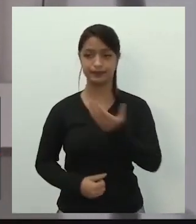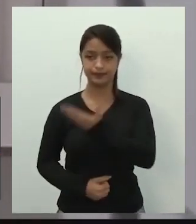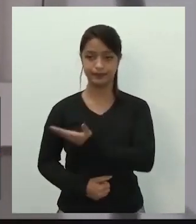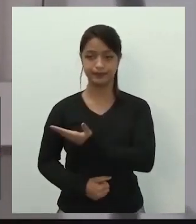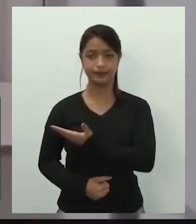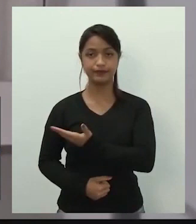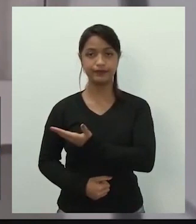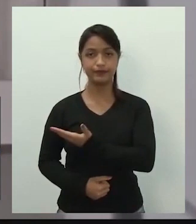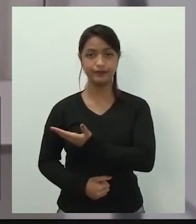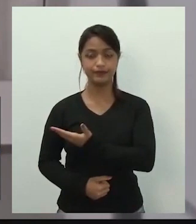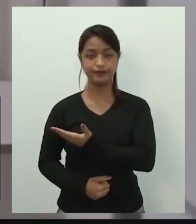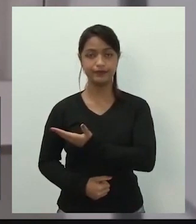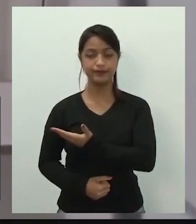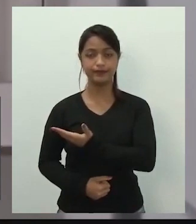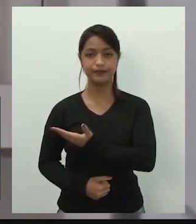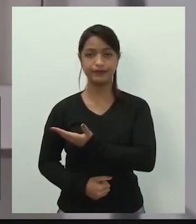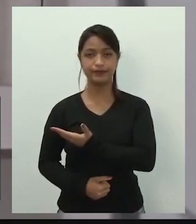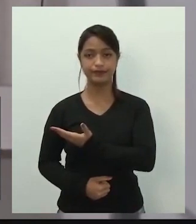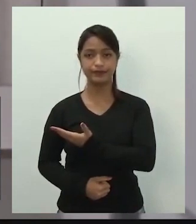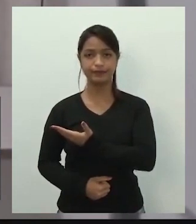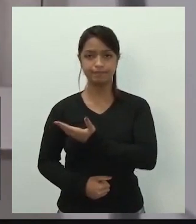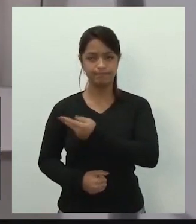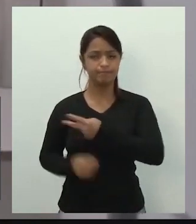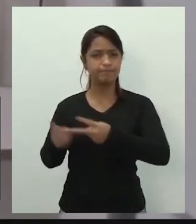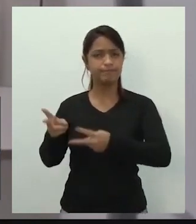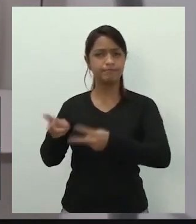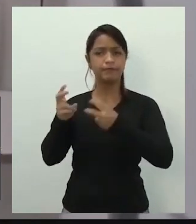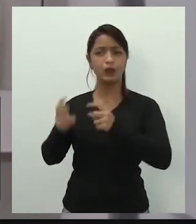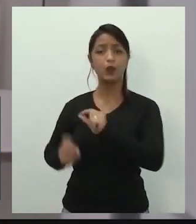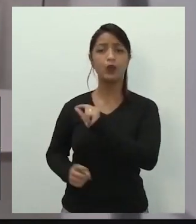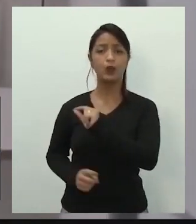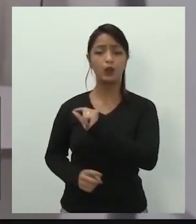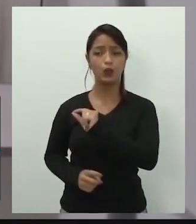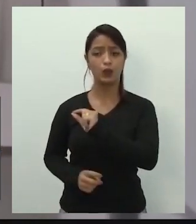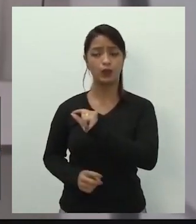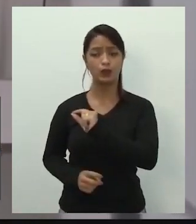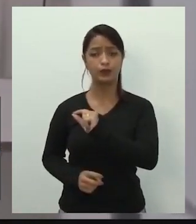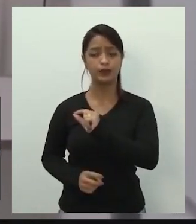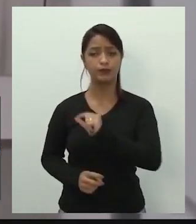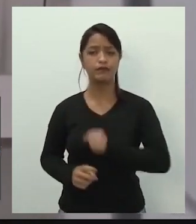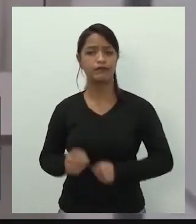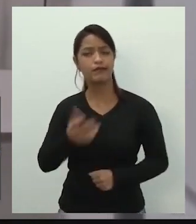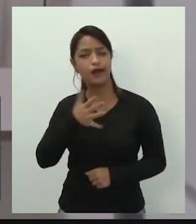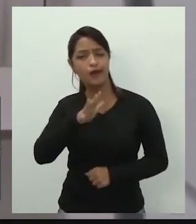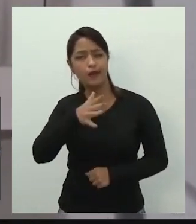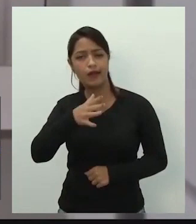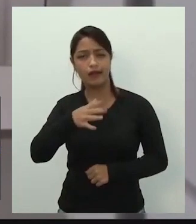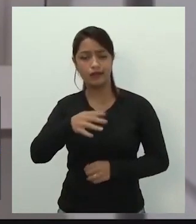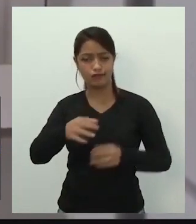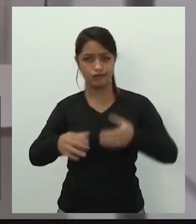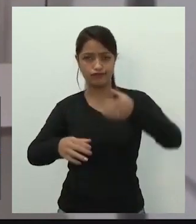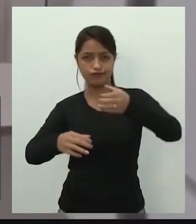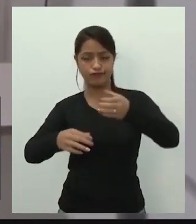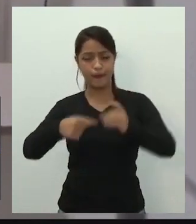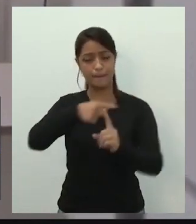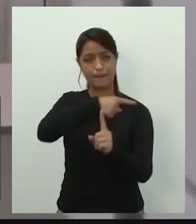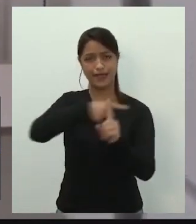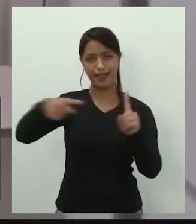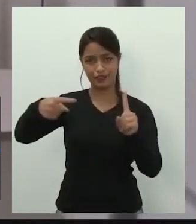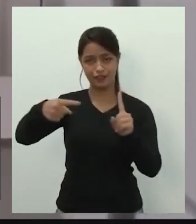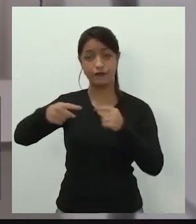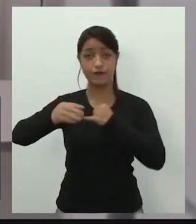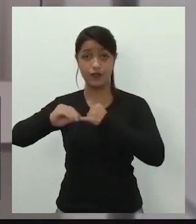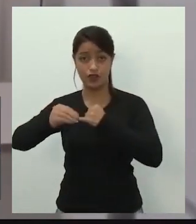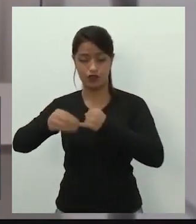Se vocês observarem, eu coloquei aproximadamente metade do conteúdo de feijão